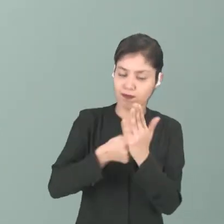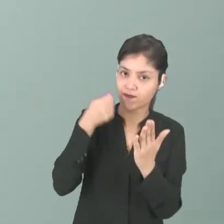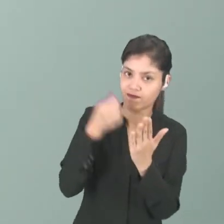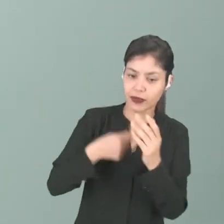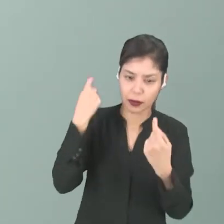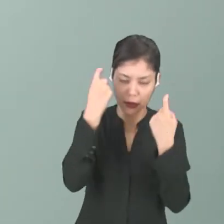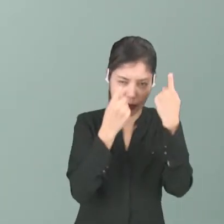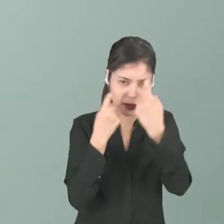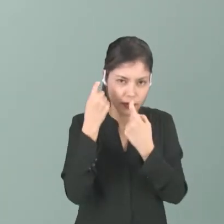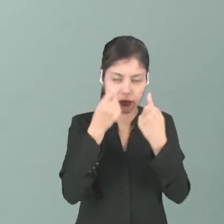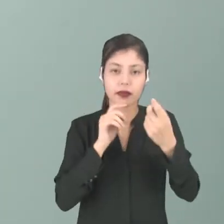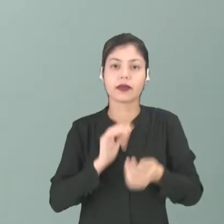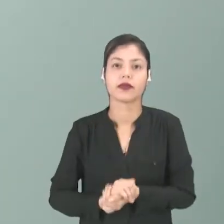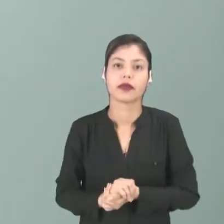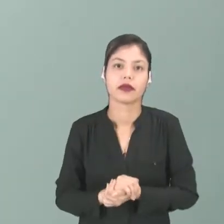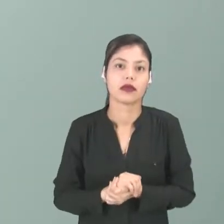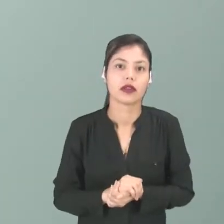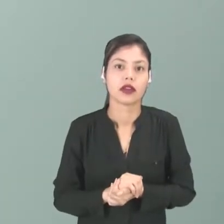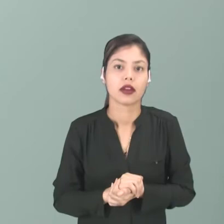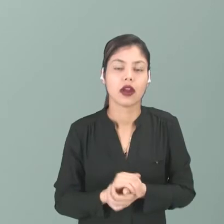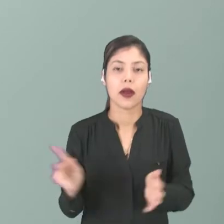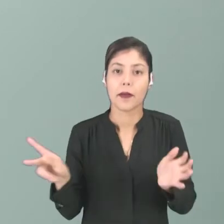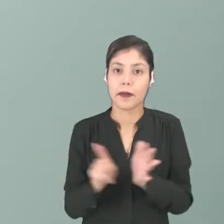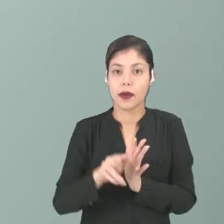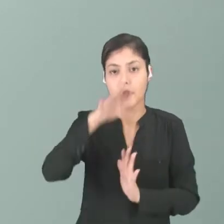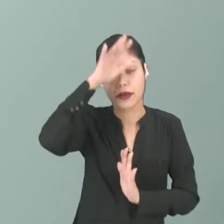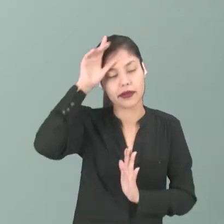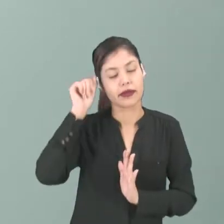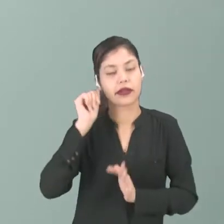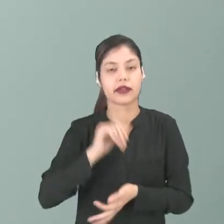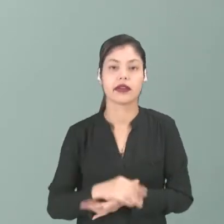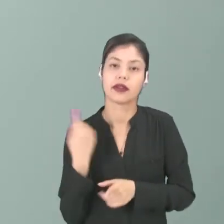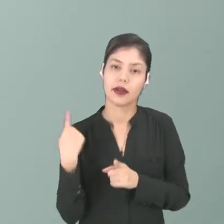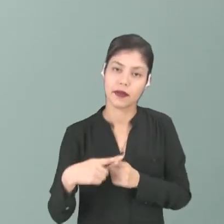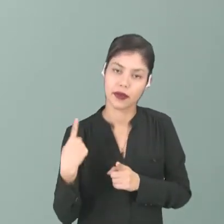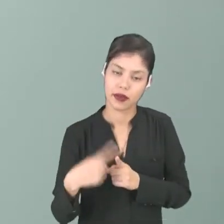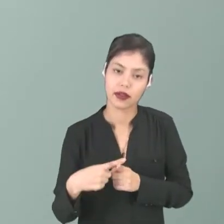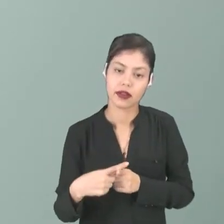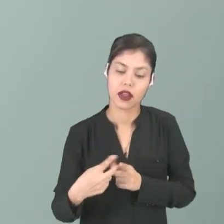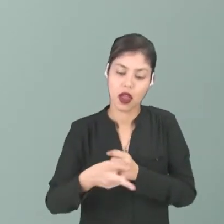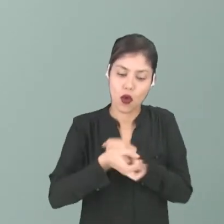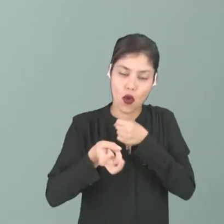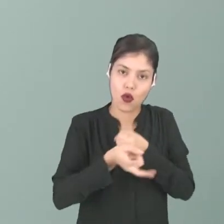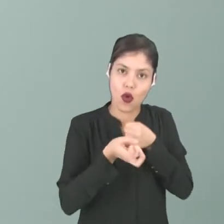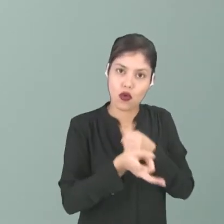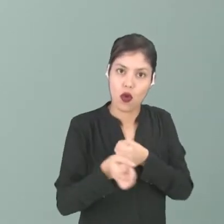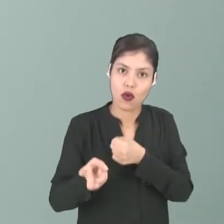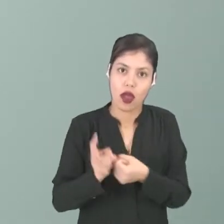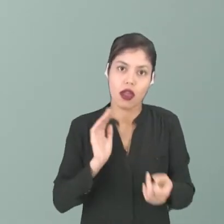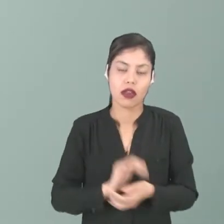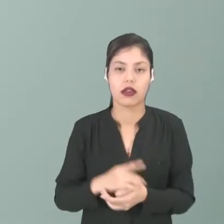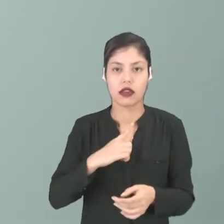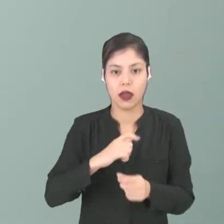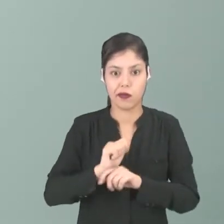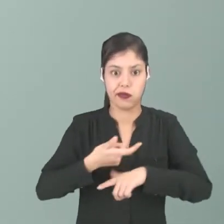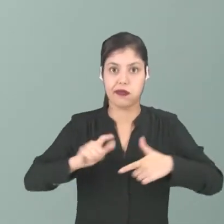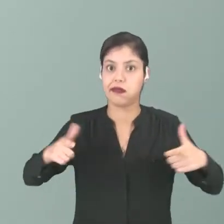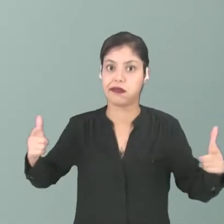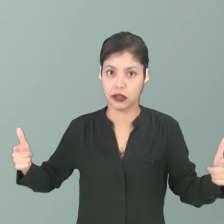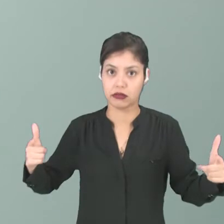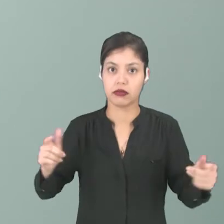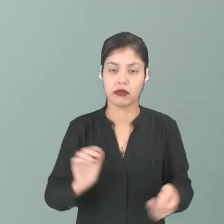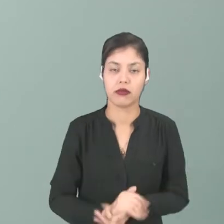a preocupação com a questão da Amazônia, por conta dessa retirada aí de forma exagerada